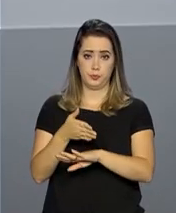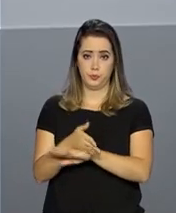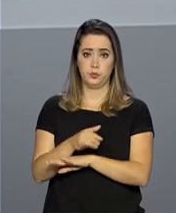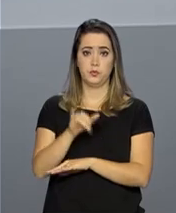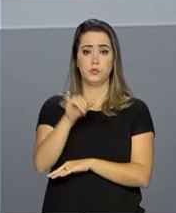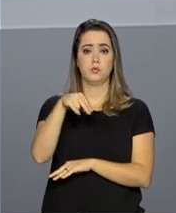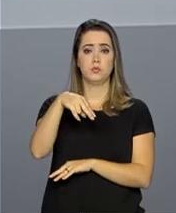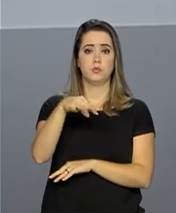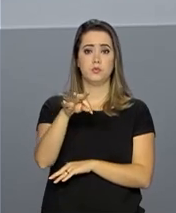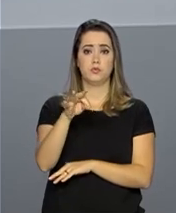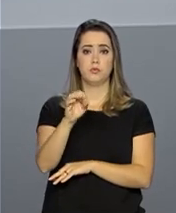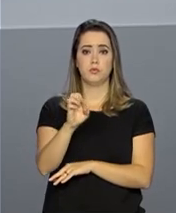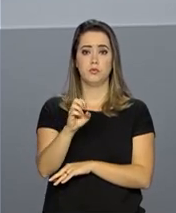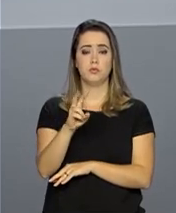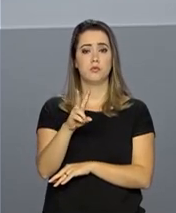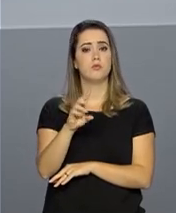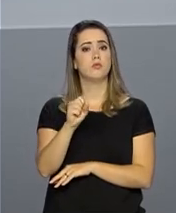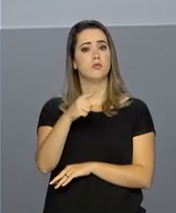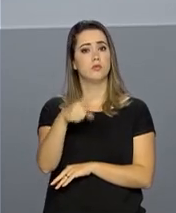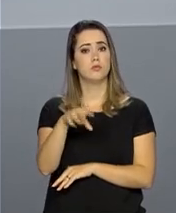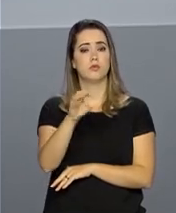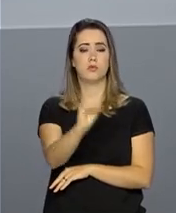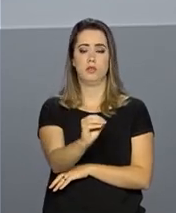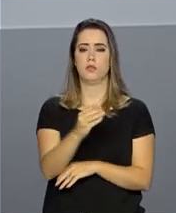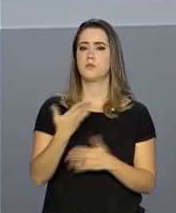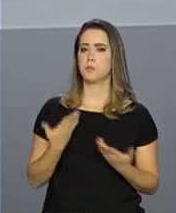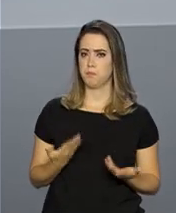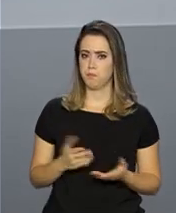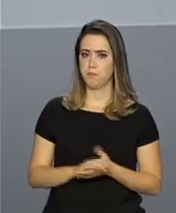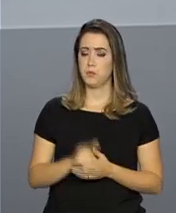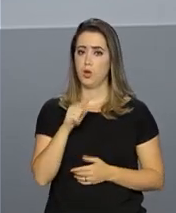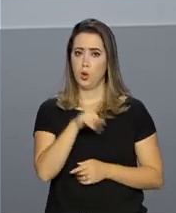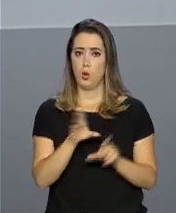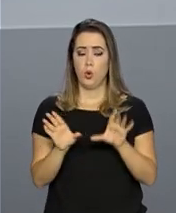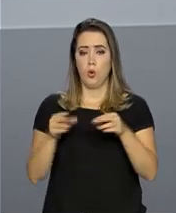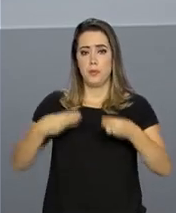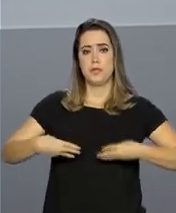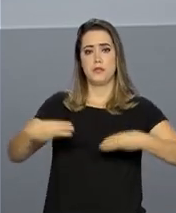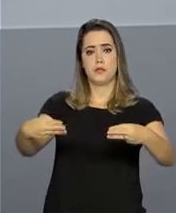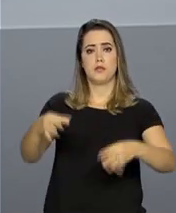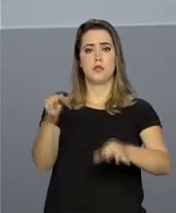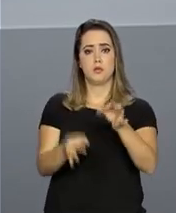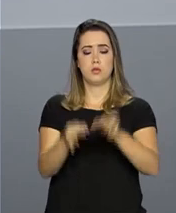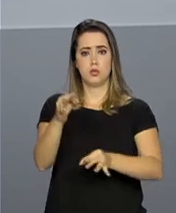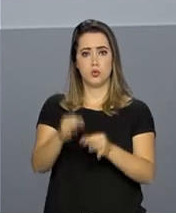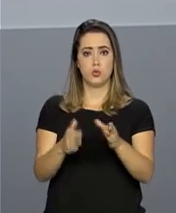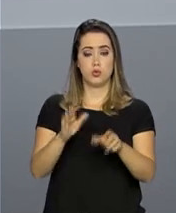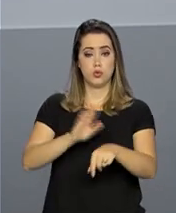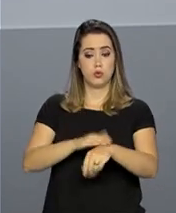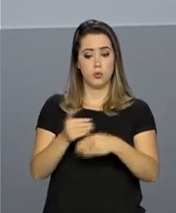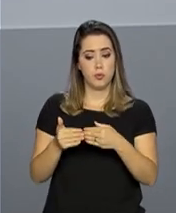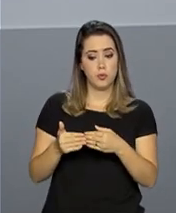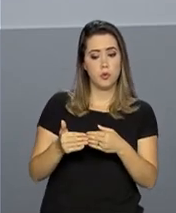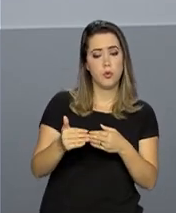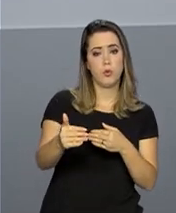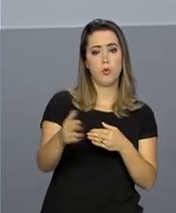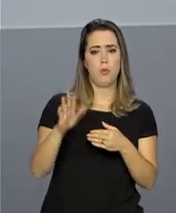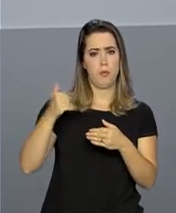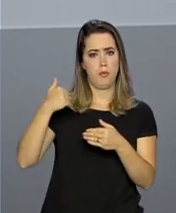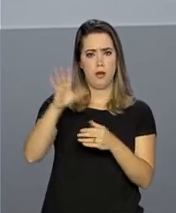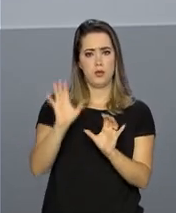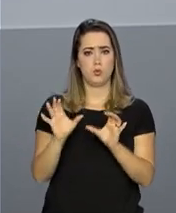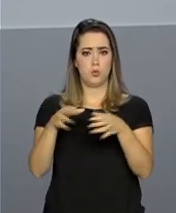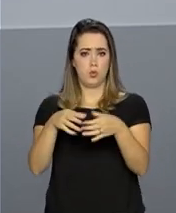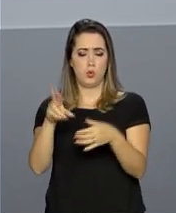da Justiça autorizou a prorrogação da força-tarefa de intervenção penitenciária no Rio Grande do Norte. Com isso, a equipe